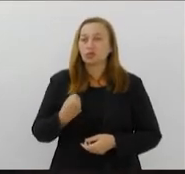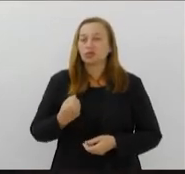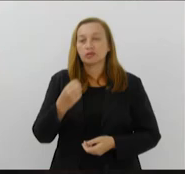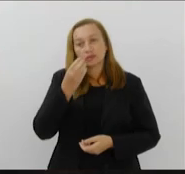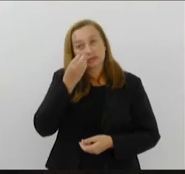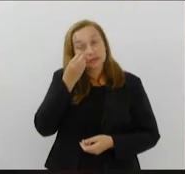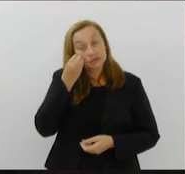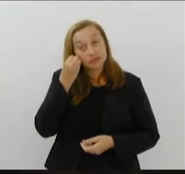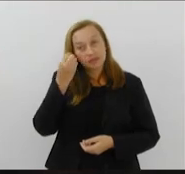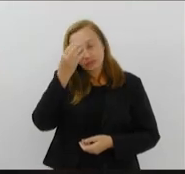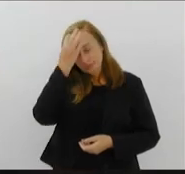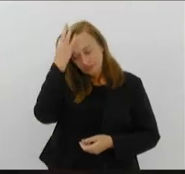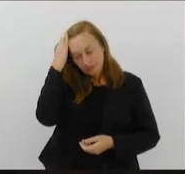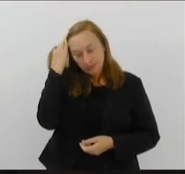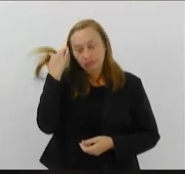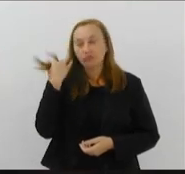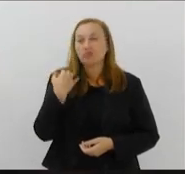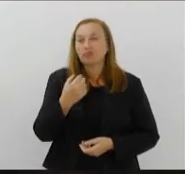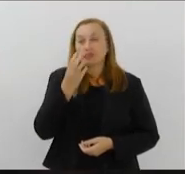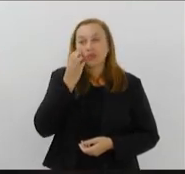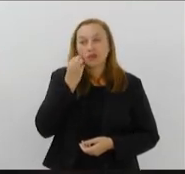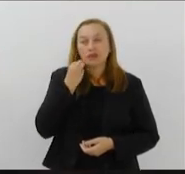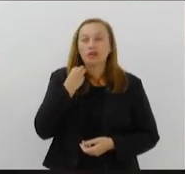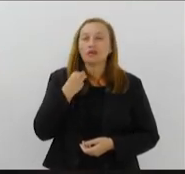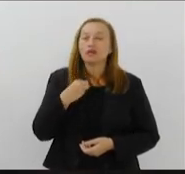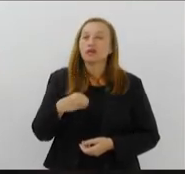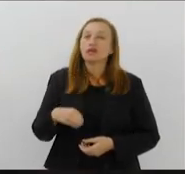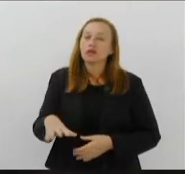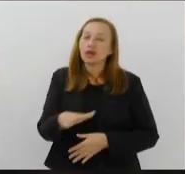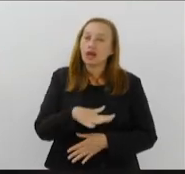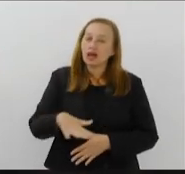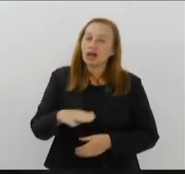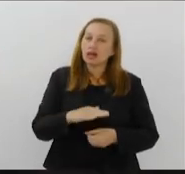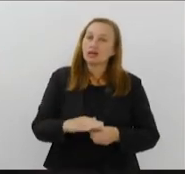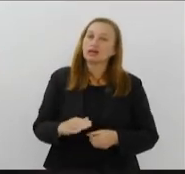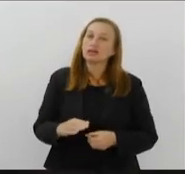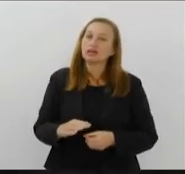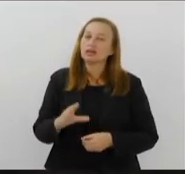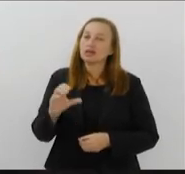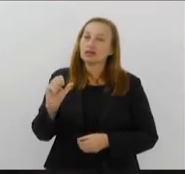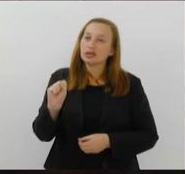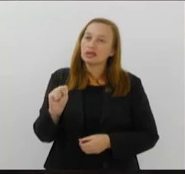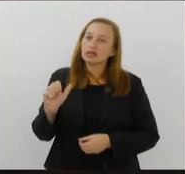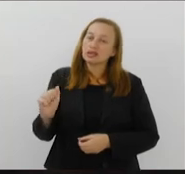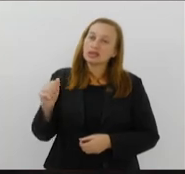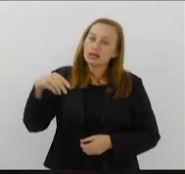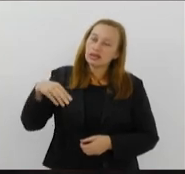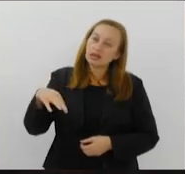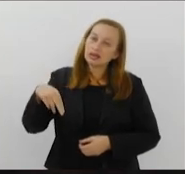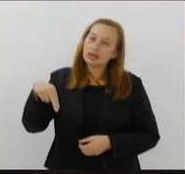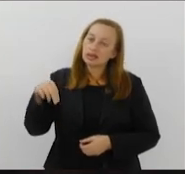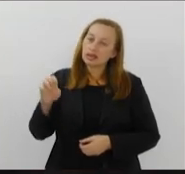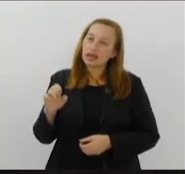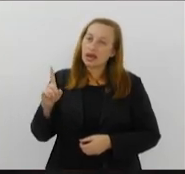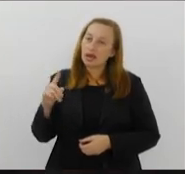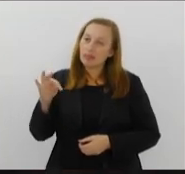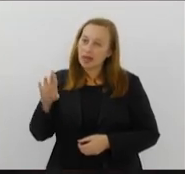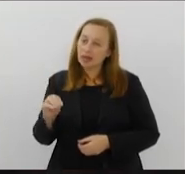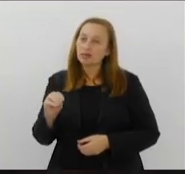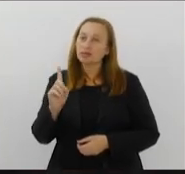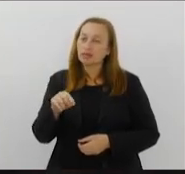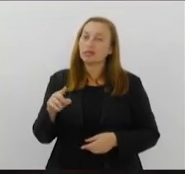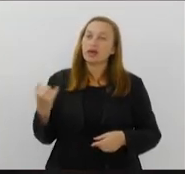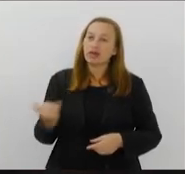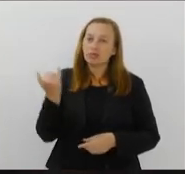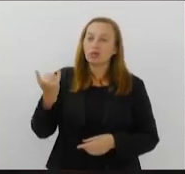no contexto do Brasil. Então, a área também de saneamento e resíduos é um outro setor importante dentro da descarbonização. Então,